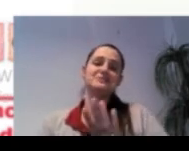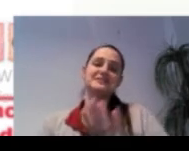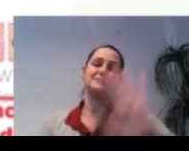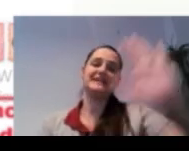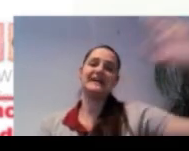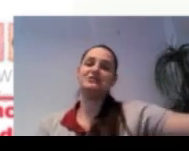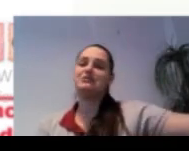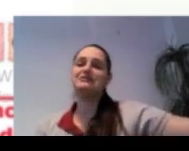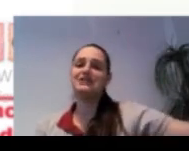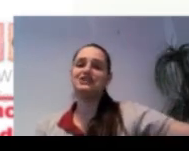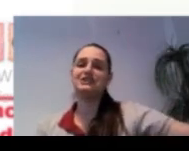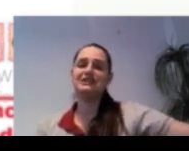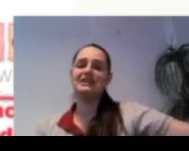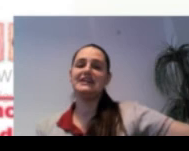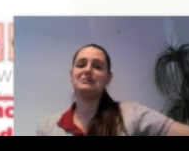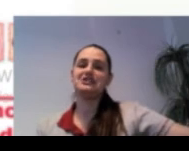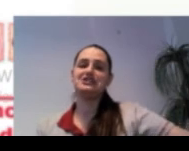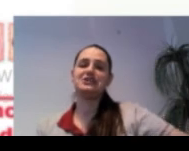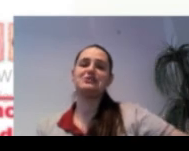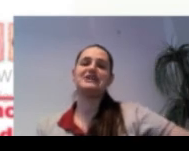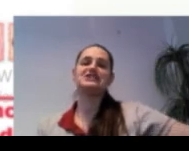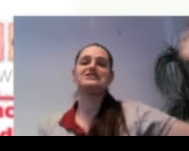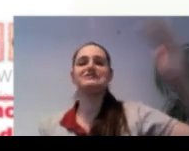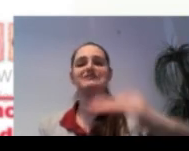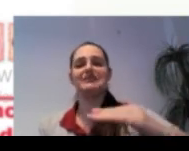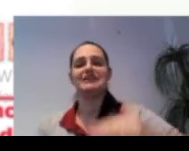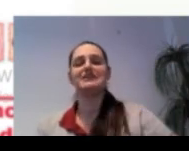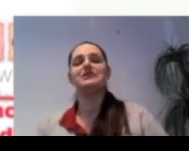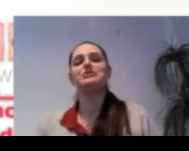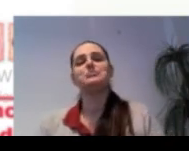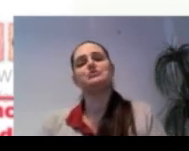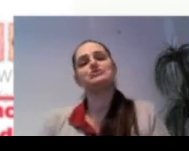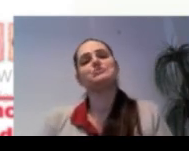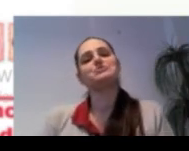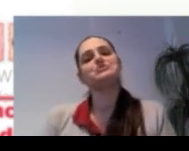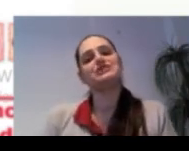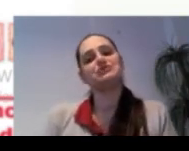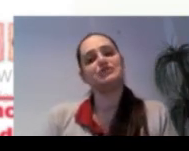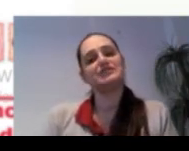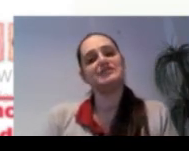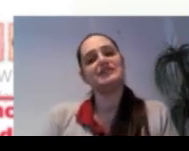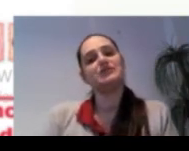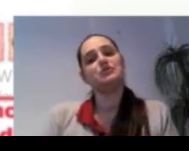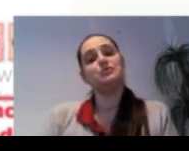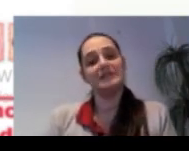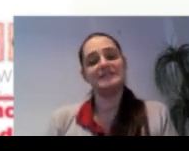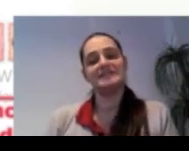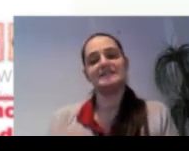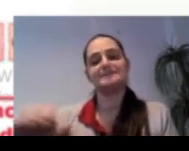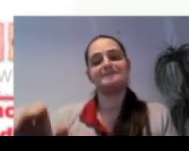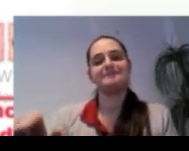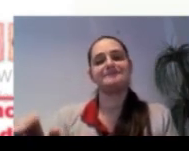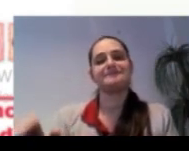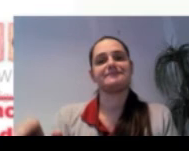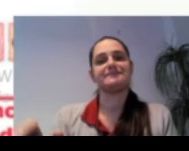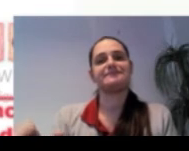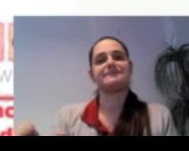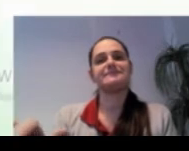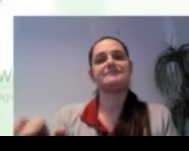Então, vamos separar o Covid e a partir de agora a gente vai ver um pouco sobre mutações humanas.